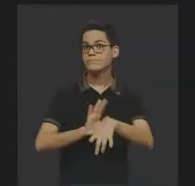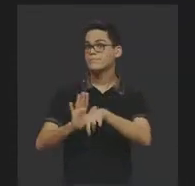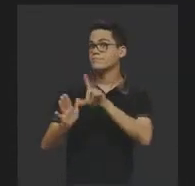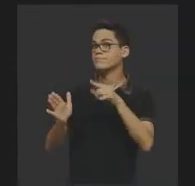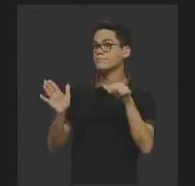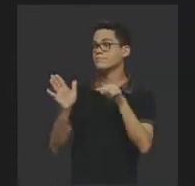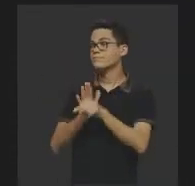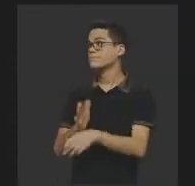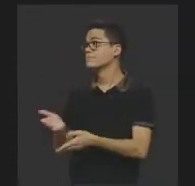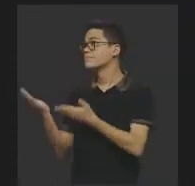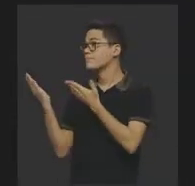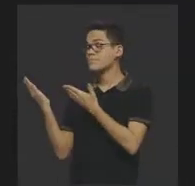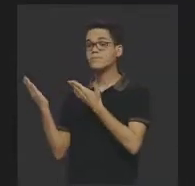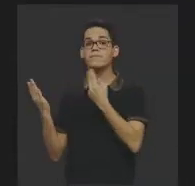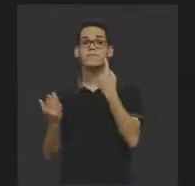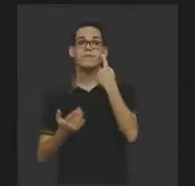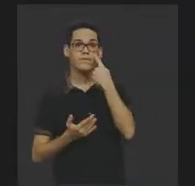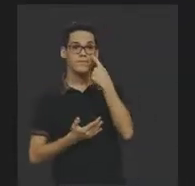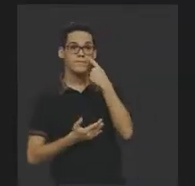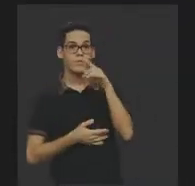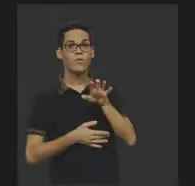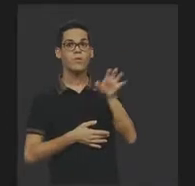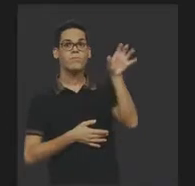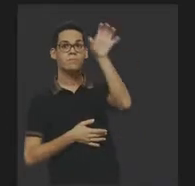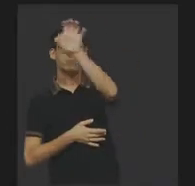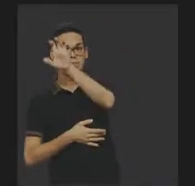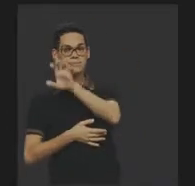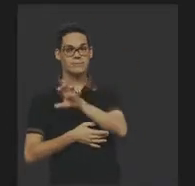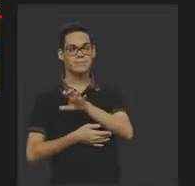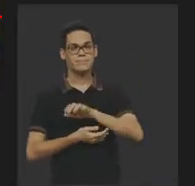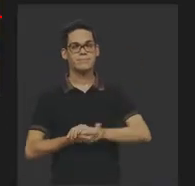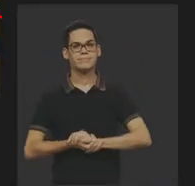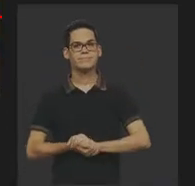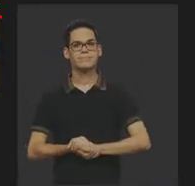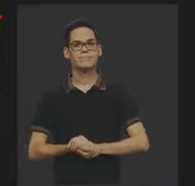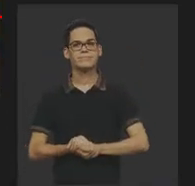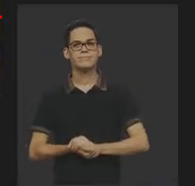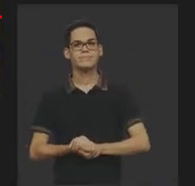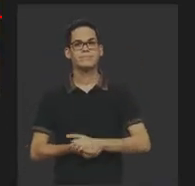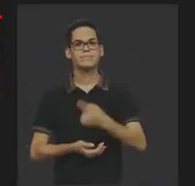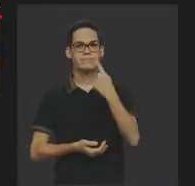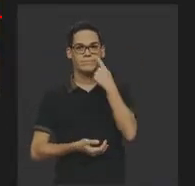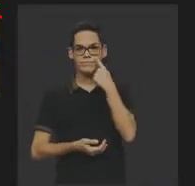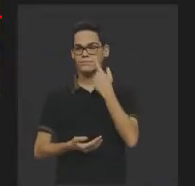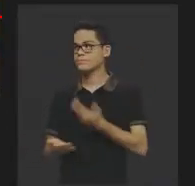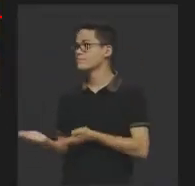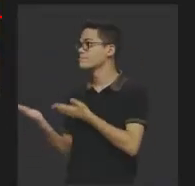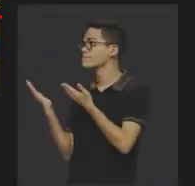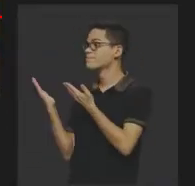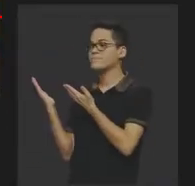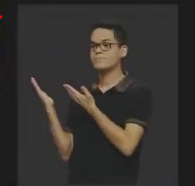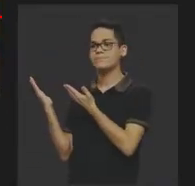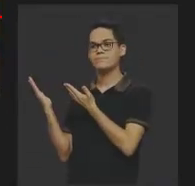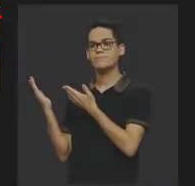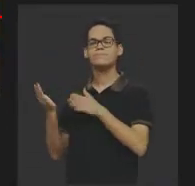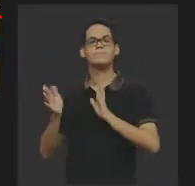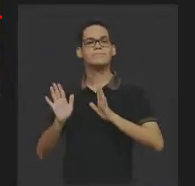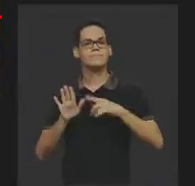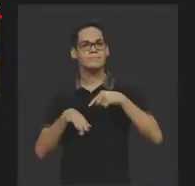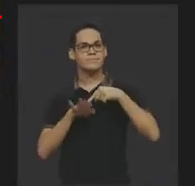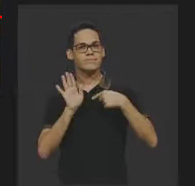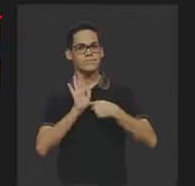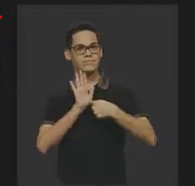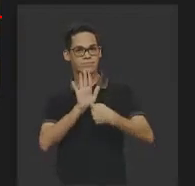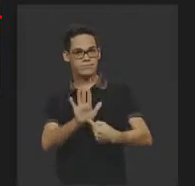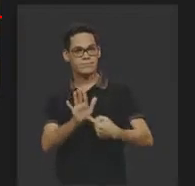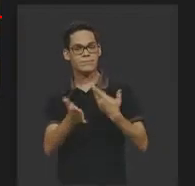perguntas, vamos consultar esse mapa primeiro. Veja bem esse mapa aqui. Esse mapa eu já mostrei em uma aula, que